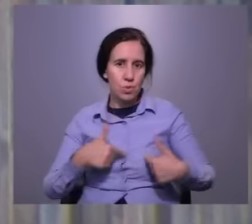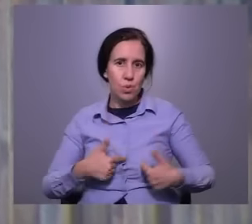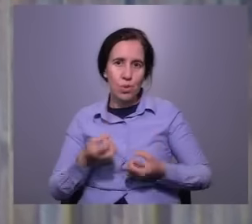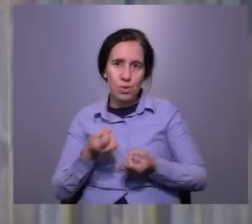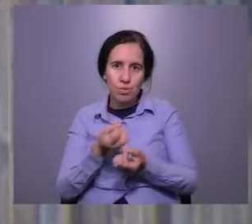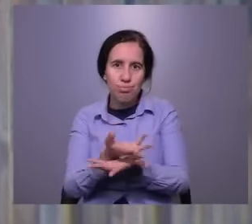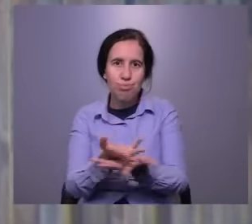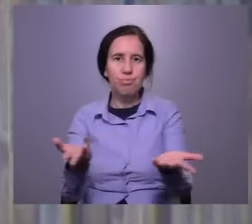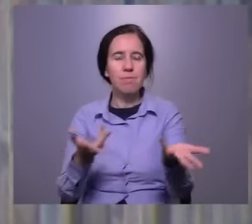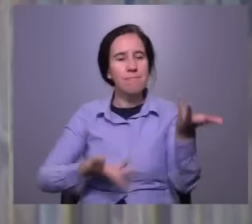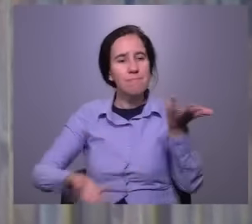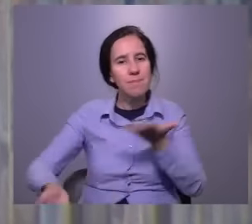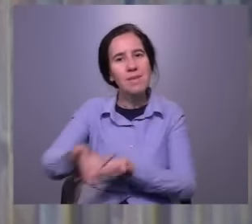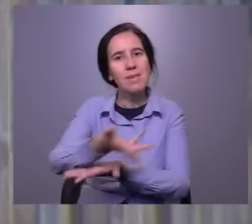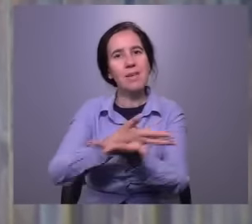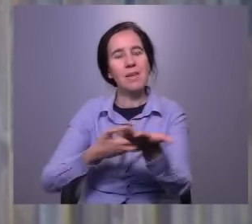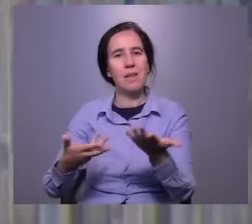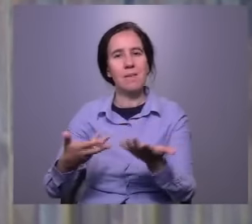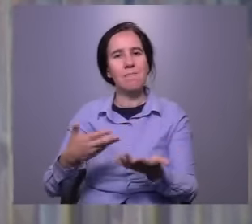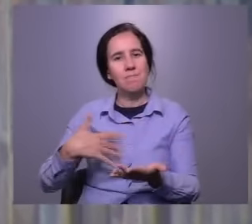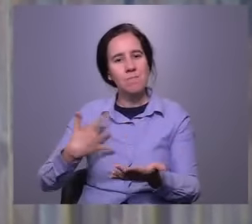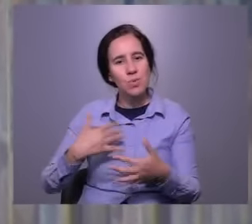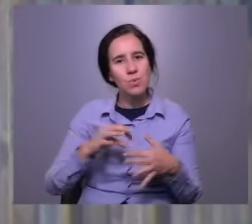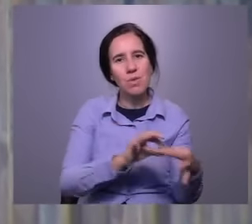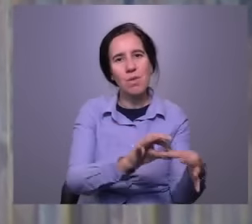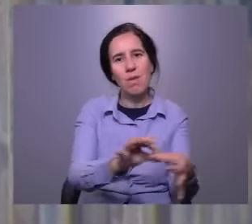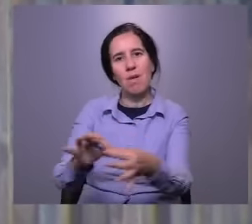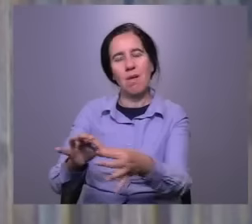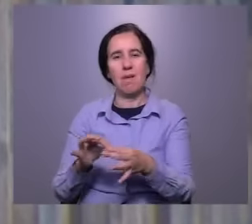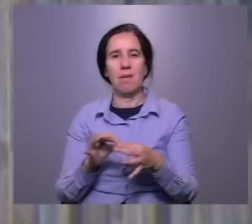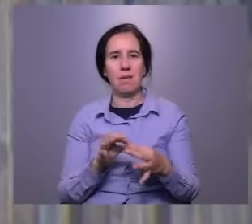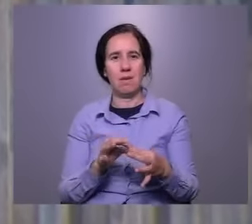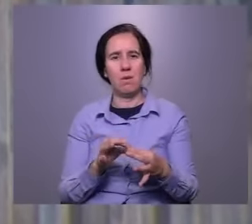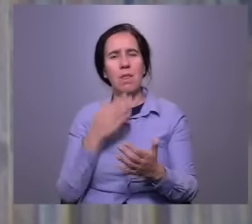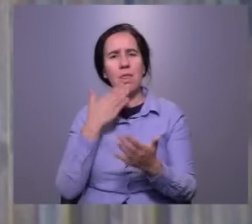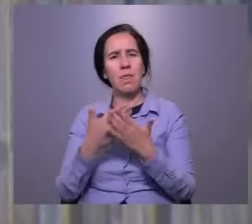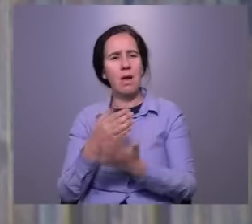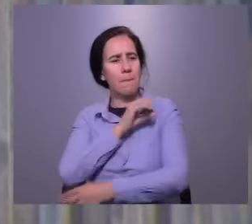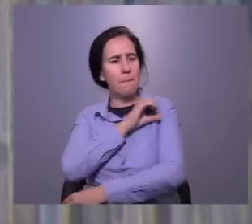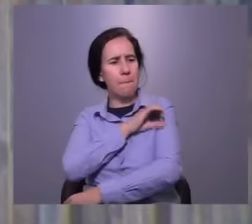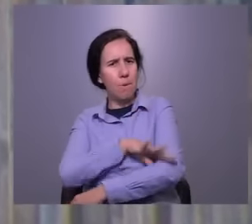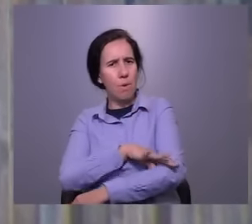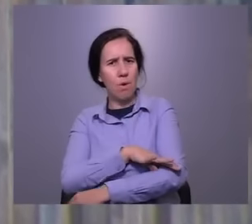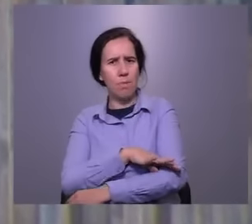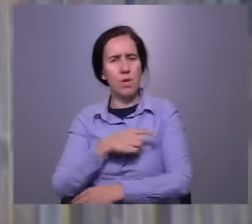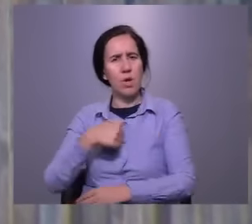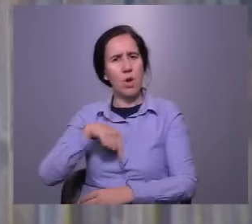Deus, esses dons chegam para todos e ainda sobram.